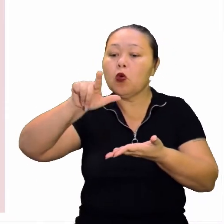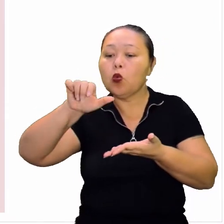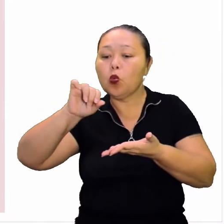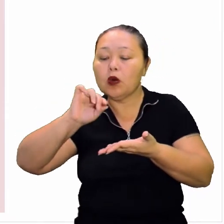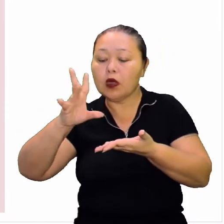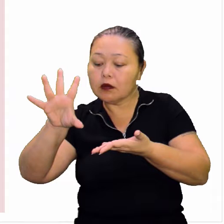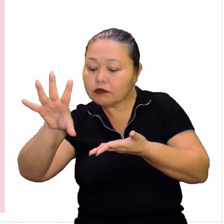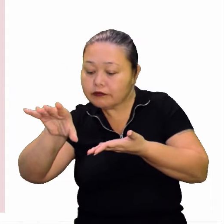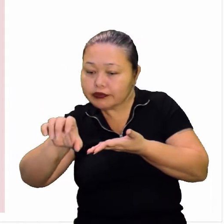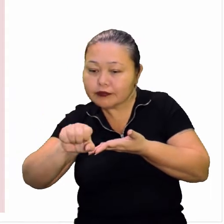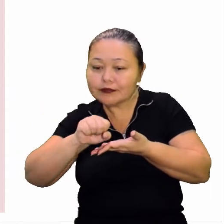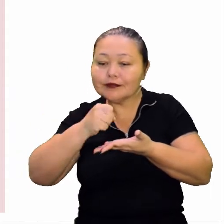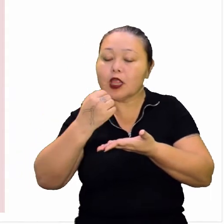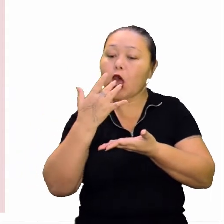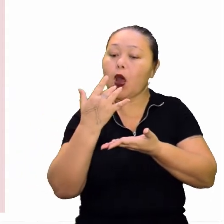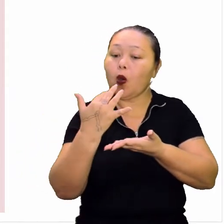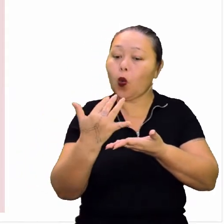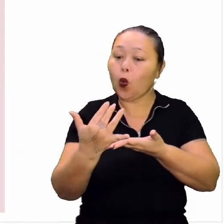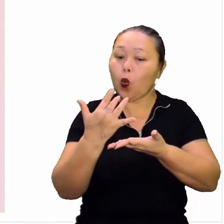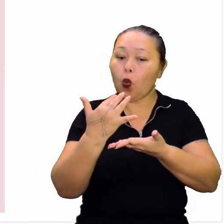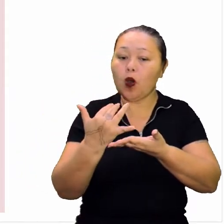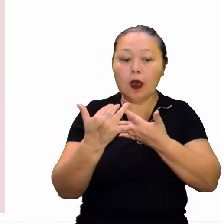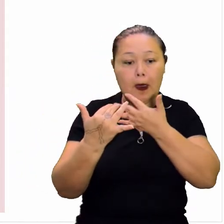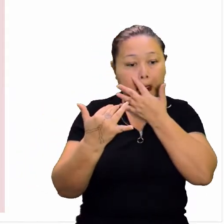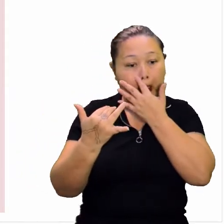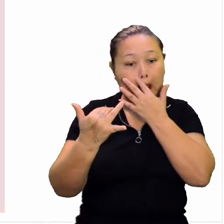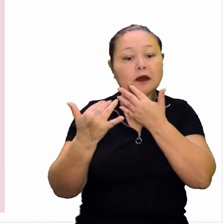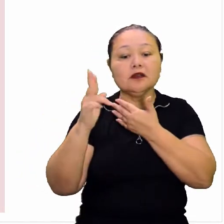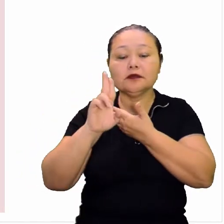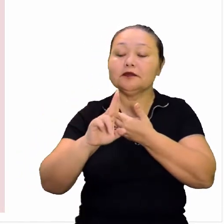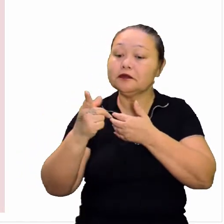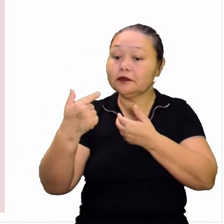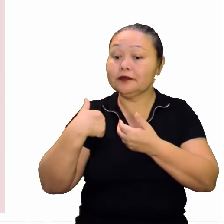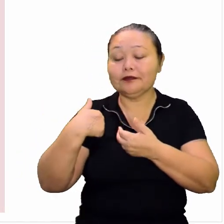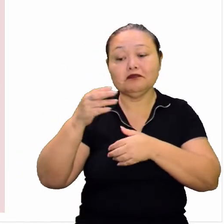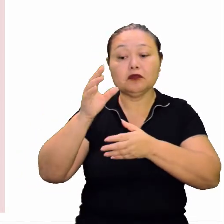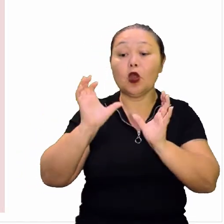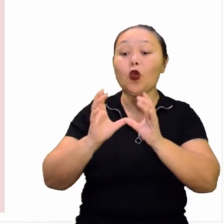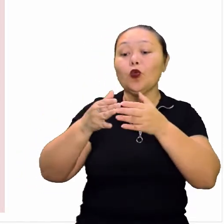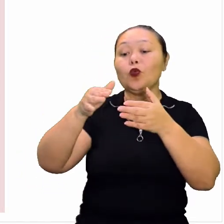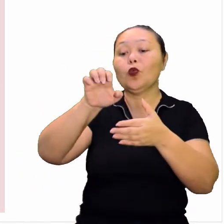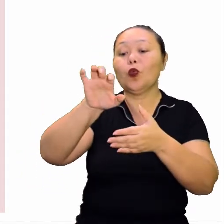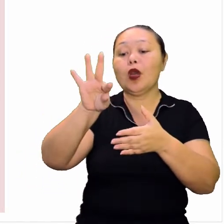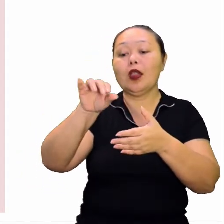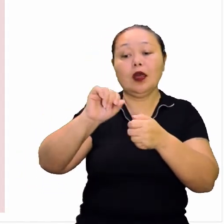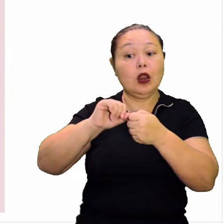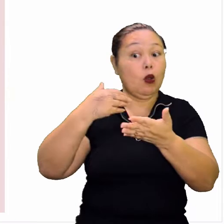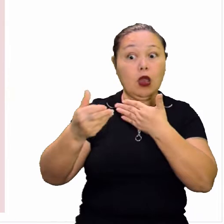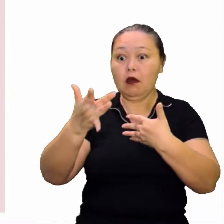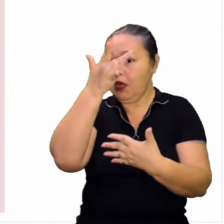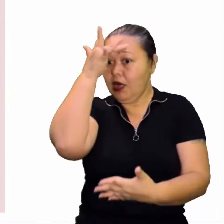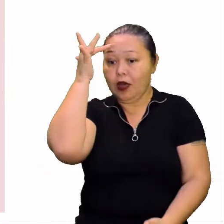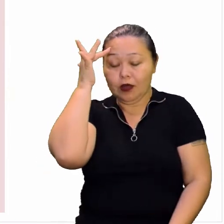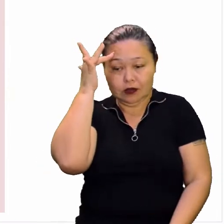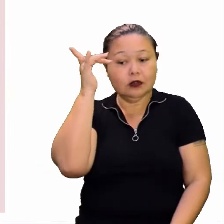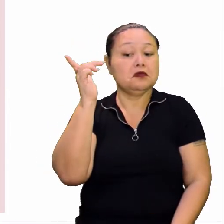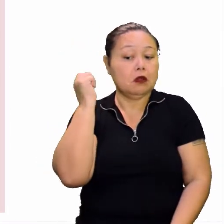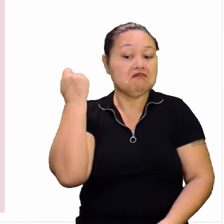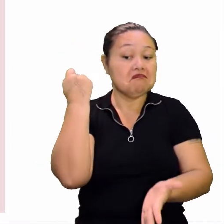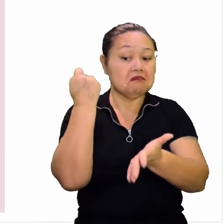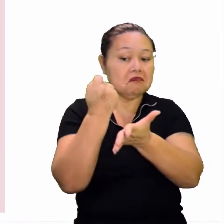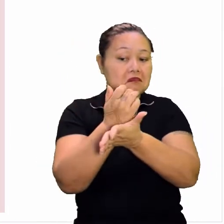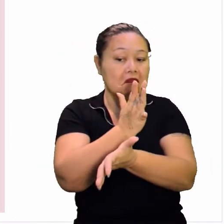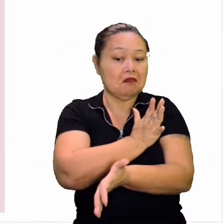que obtém essa essência, e que era muito procurado pela elite, não era qualquer um. Dessa